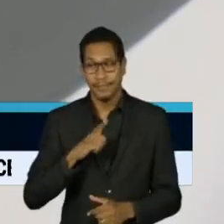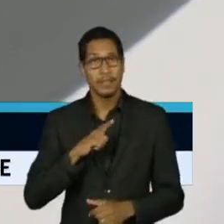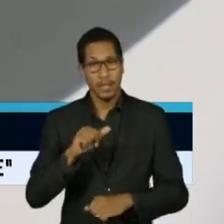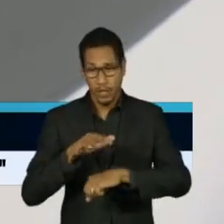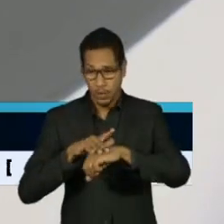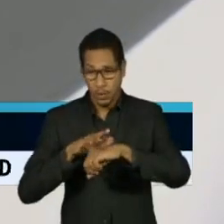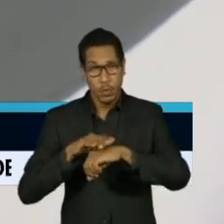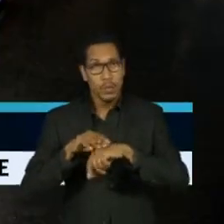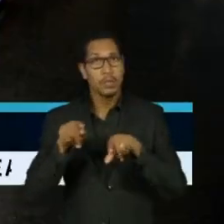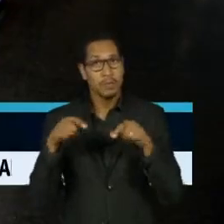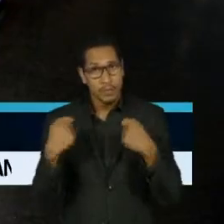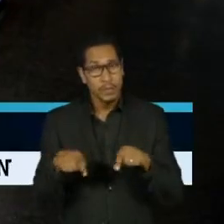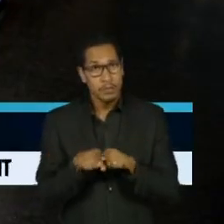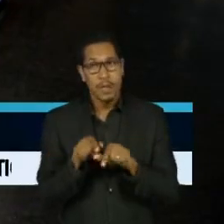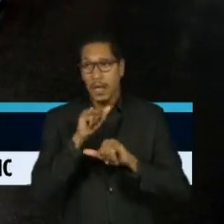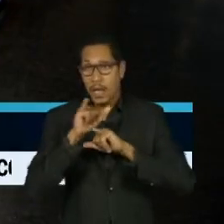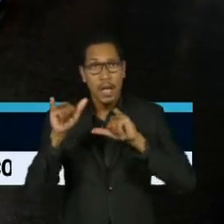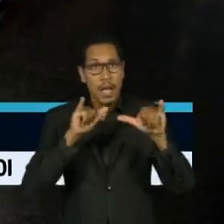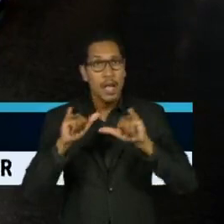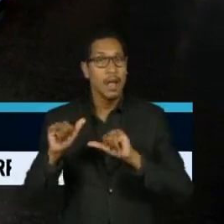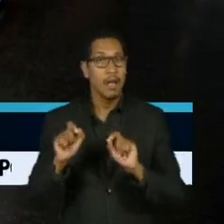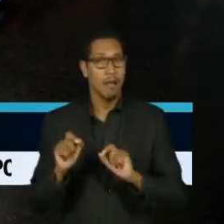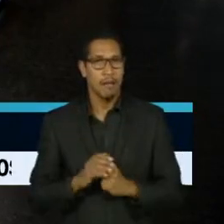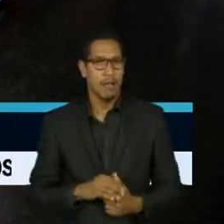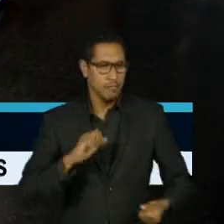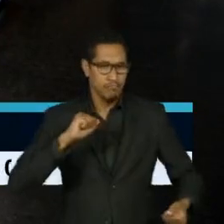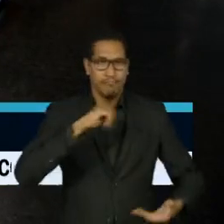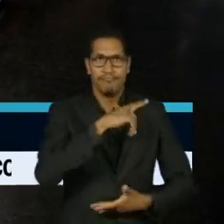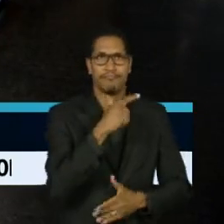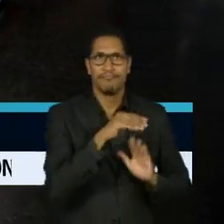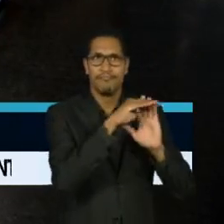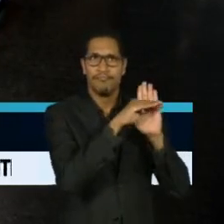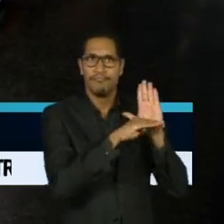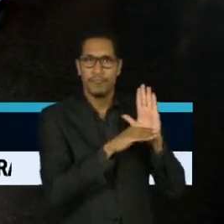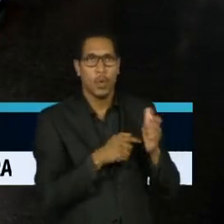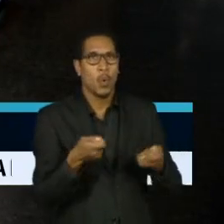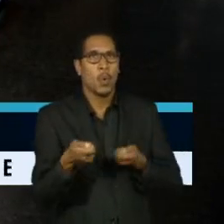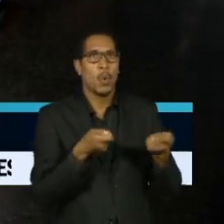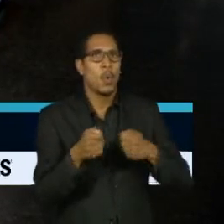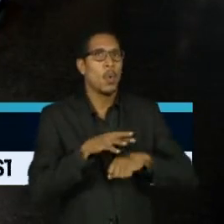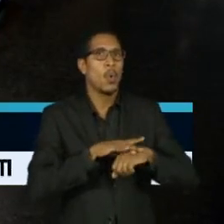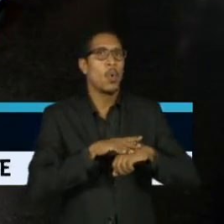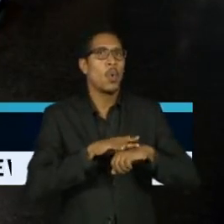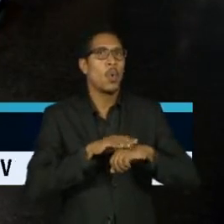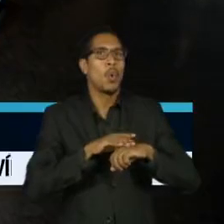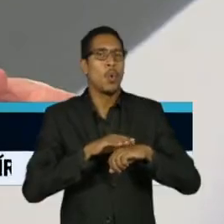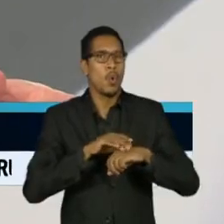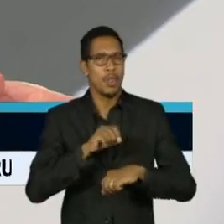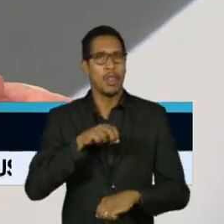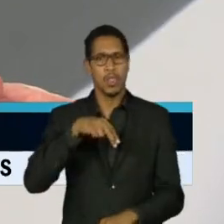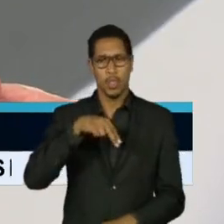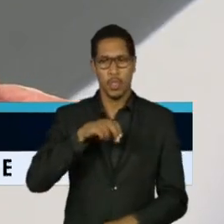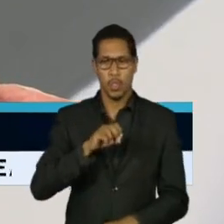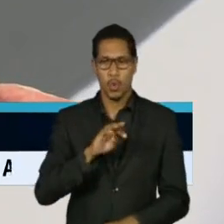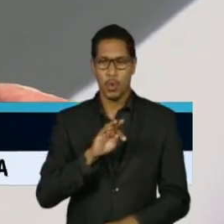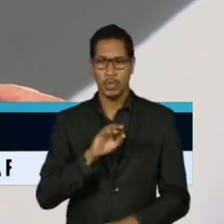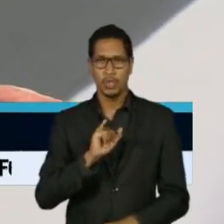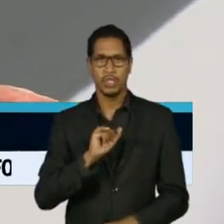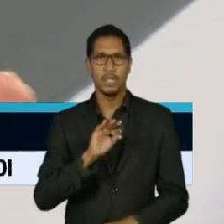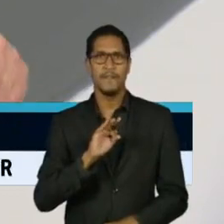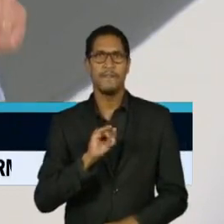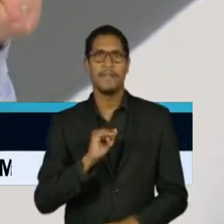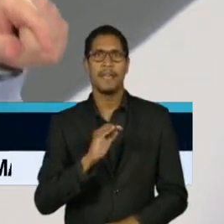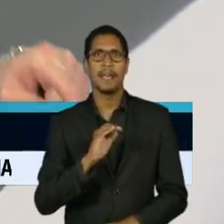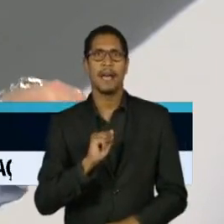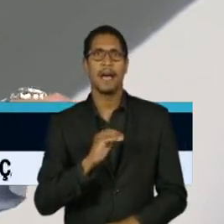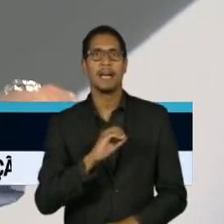notificação compulsória. A Anvisa não tem políticas para controlar doenças de notificação compulsória. Quem tem a política é o Ministério